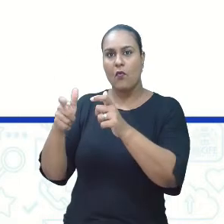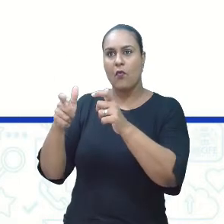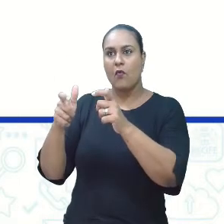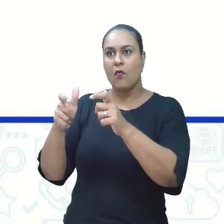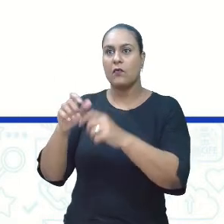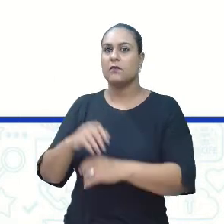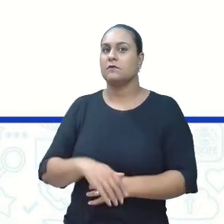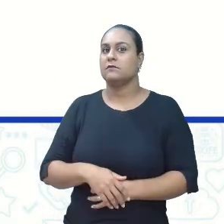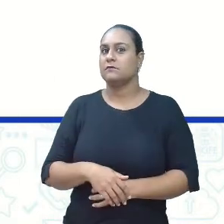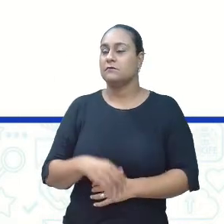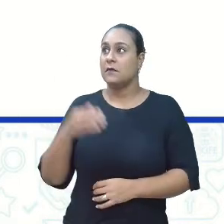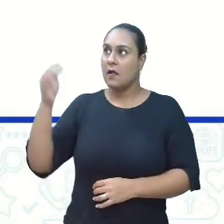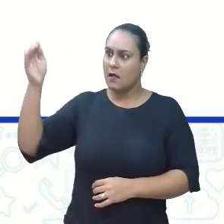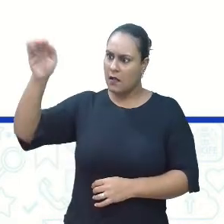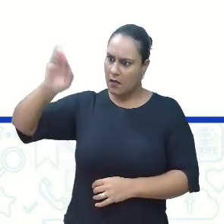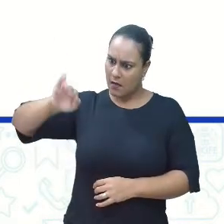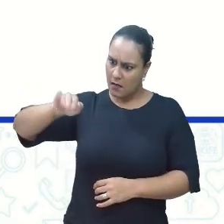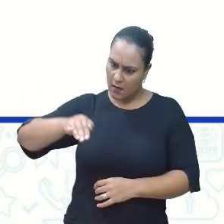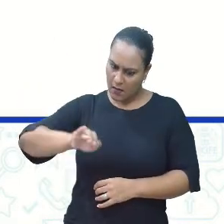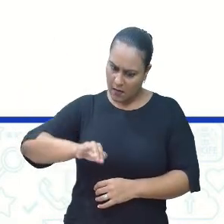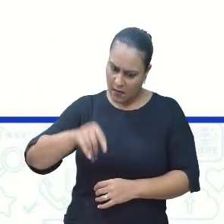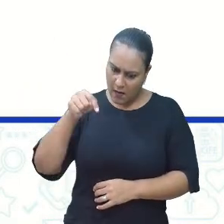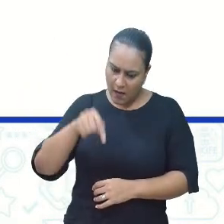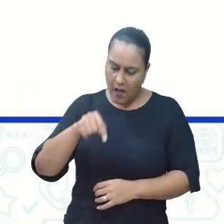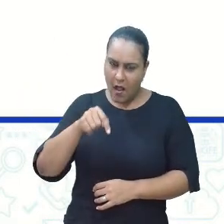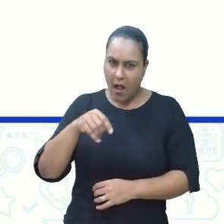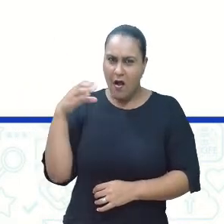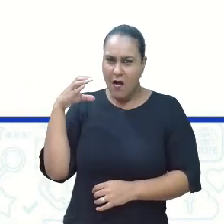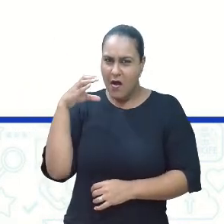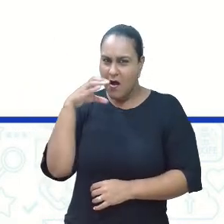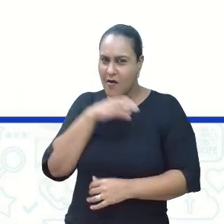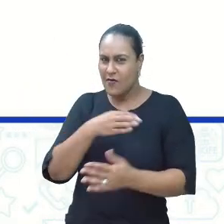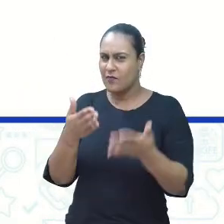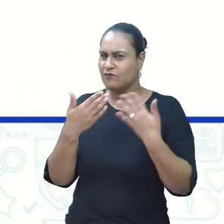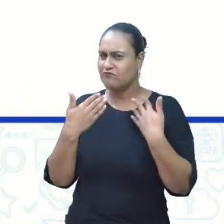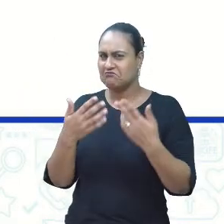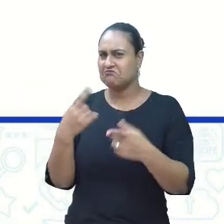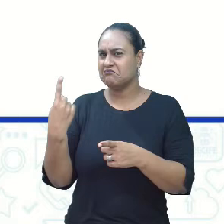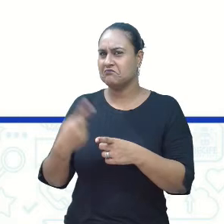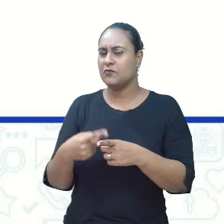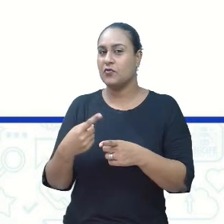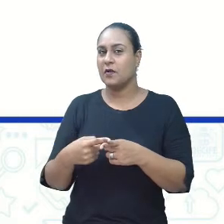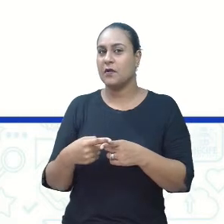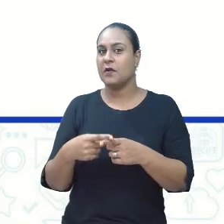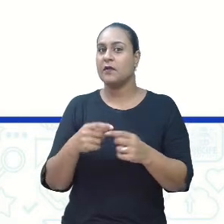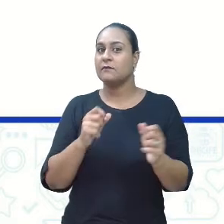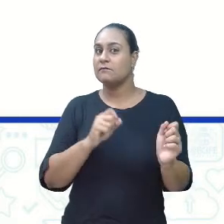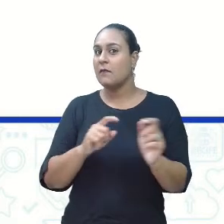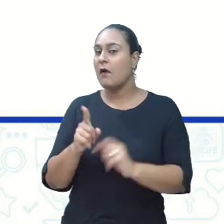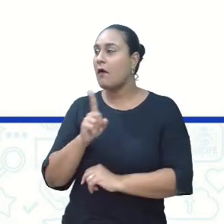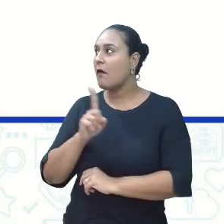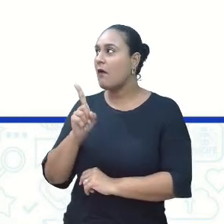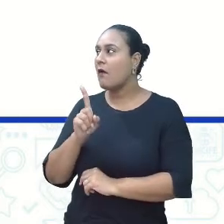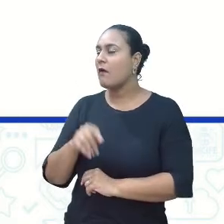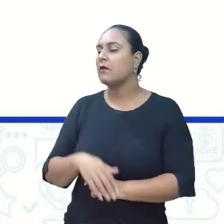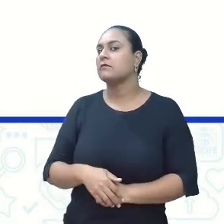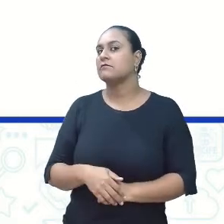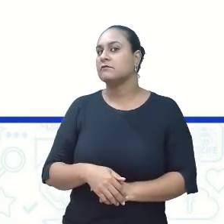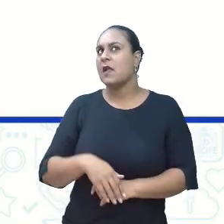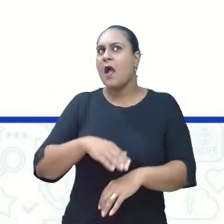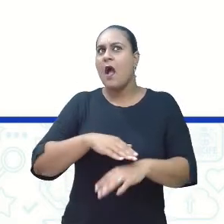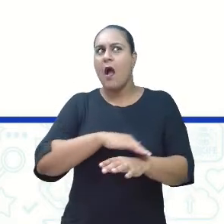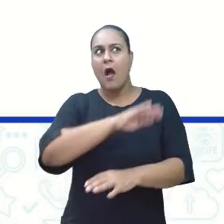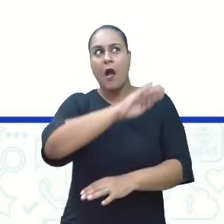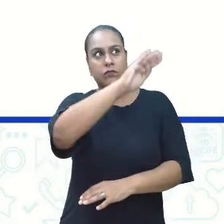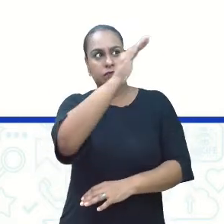mais baixo, mais quente o lugar. Por que isso? Vem no próximo tópico, ó. Quanto mais